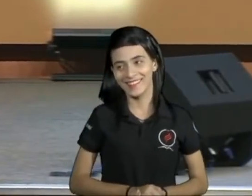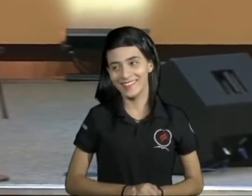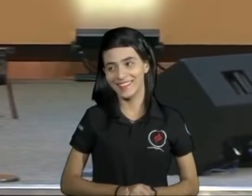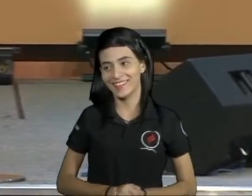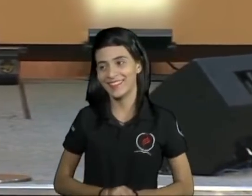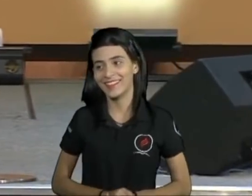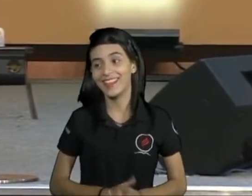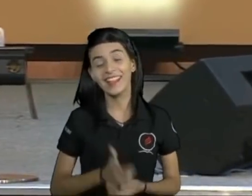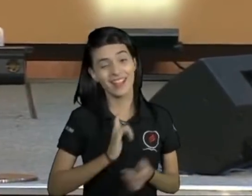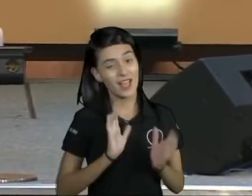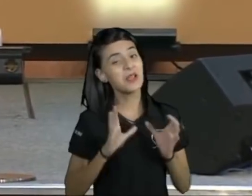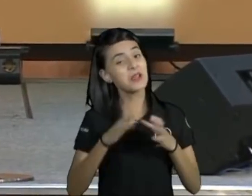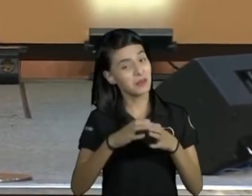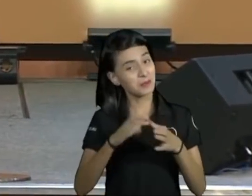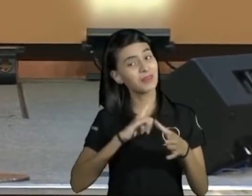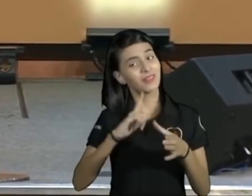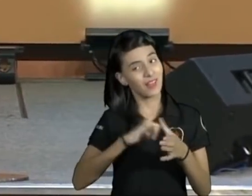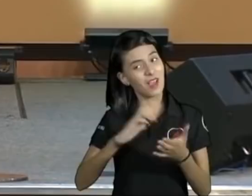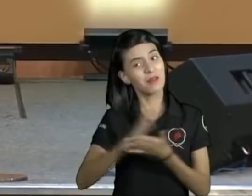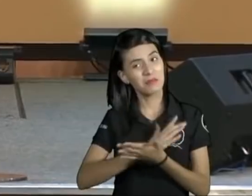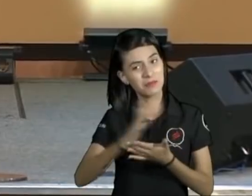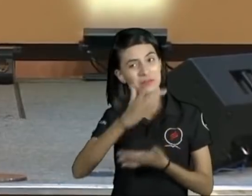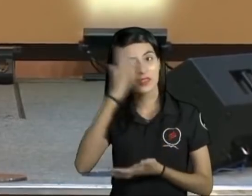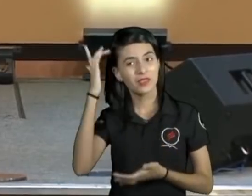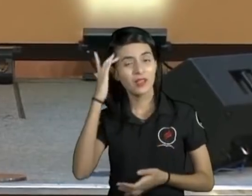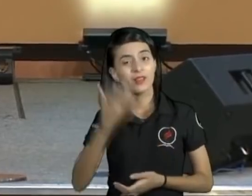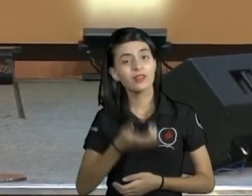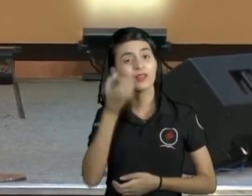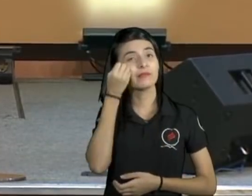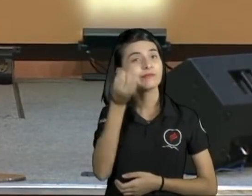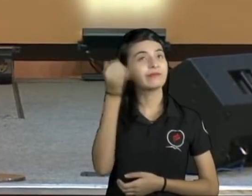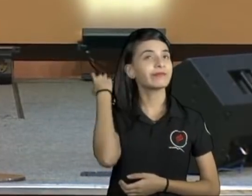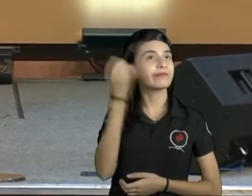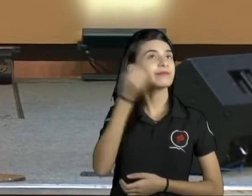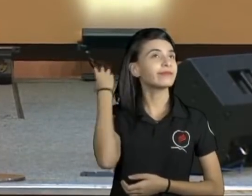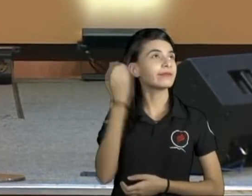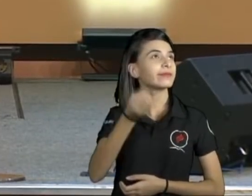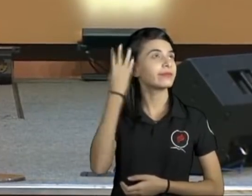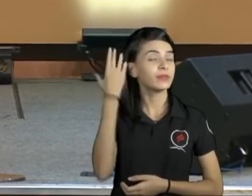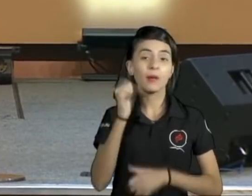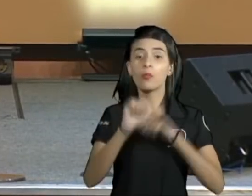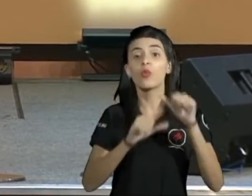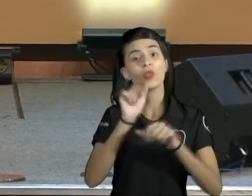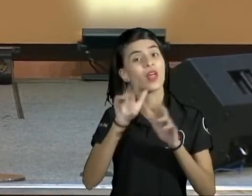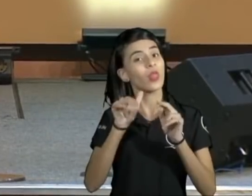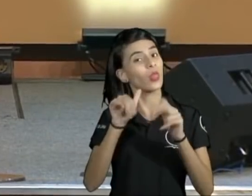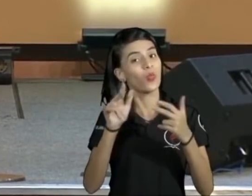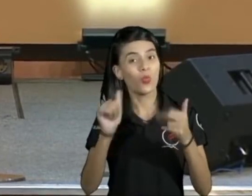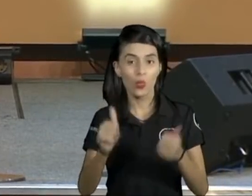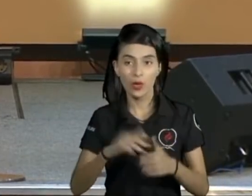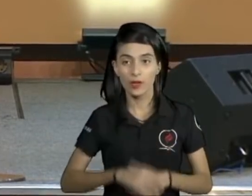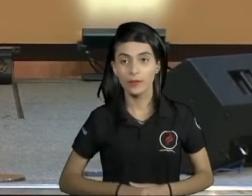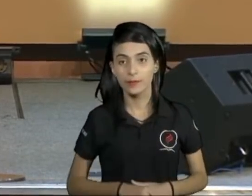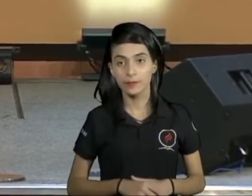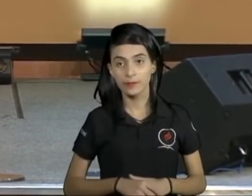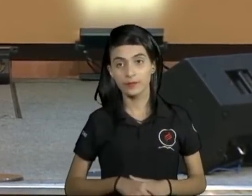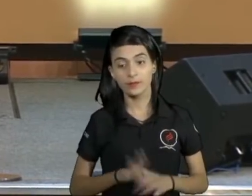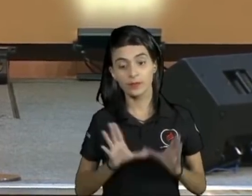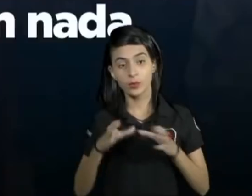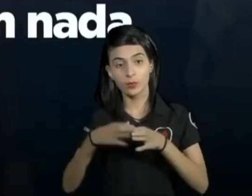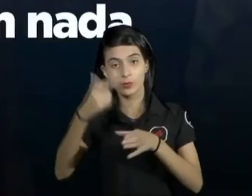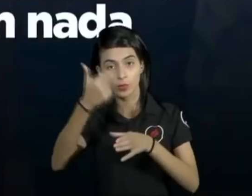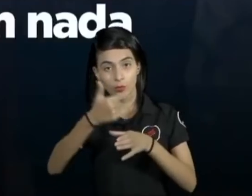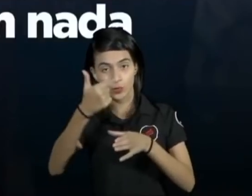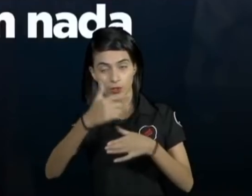é mas tem um grupo de gente assim escuta aí entra por um ouvido sai para o outro não muda nunca não muda nada segundo